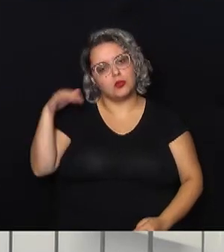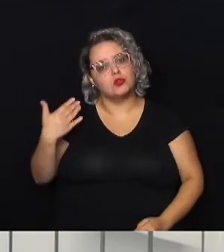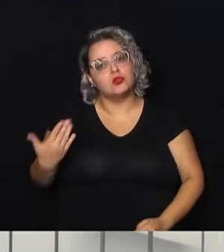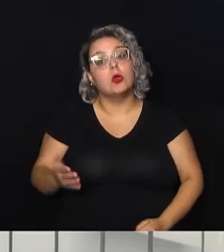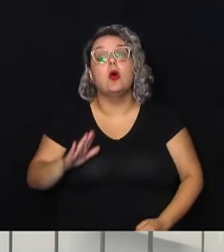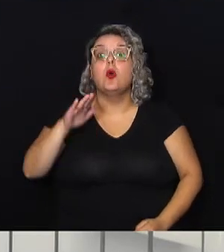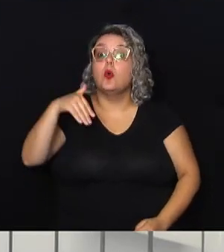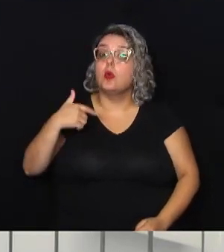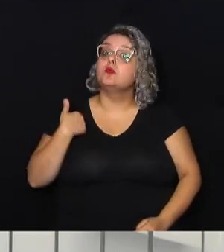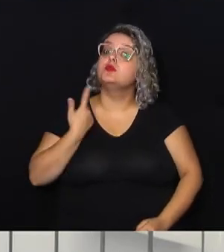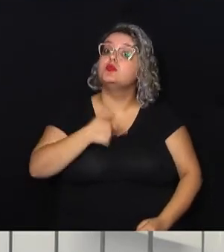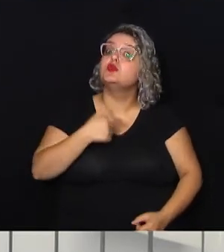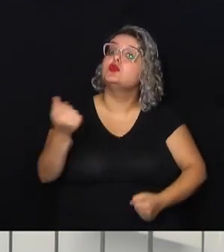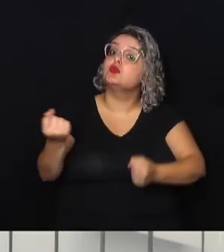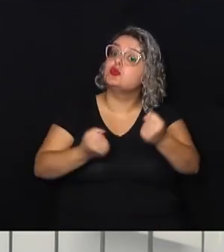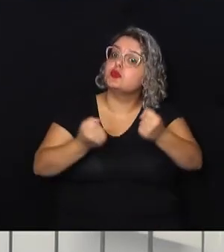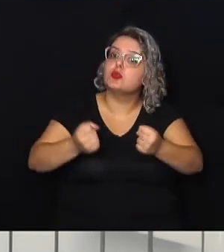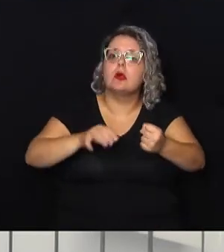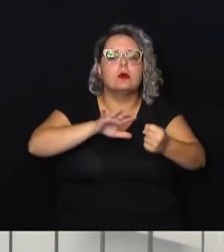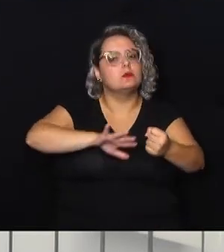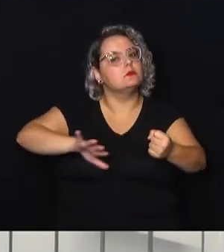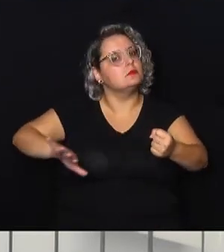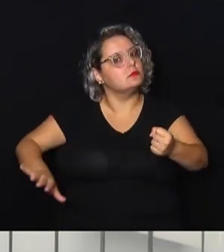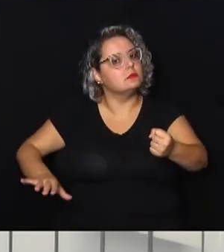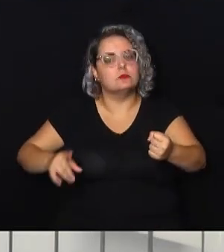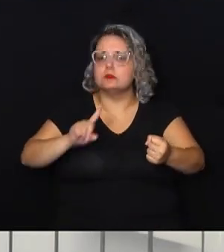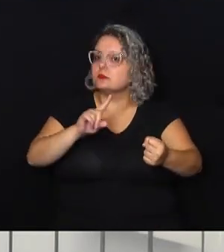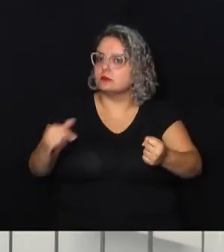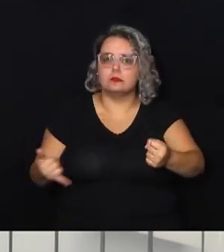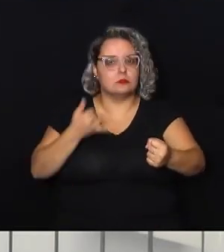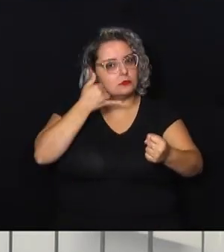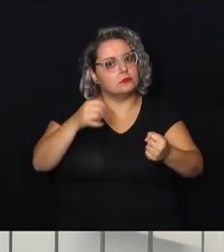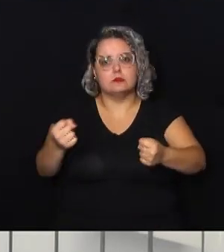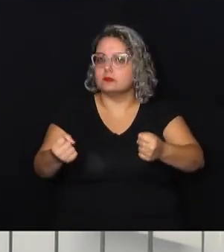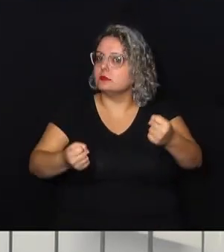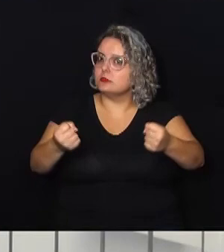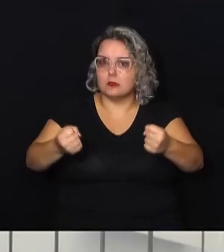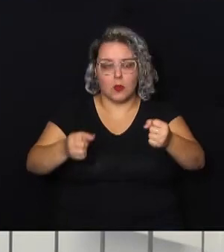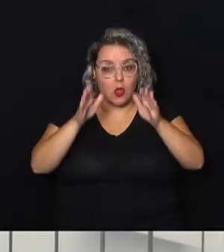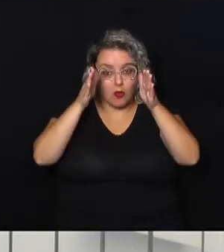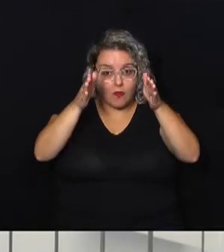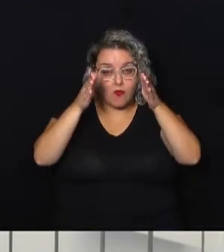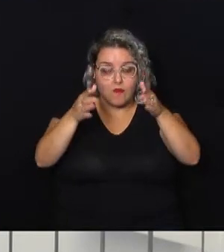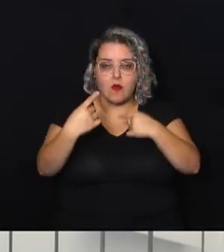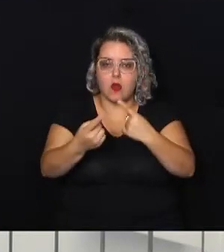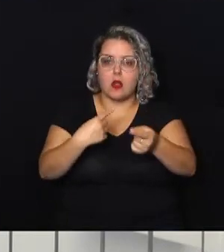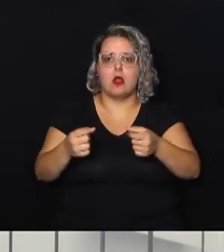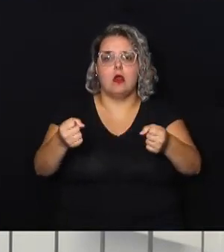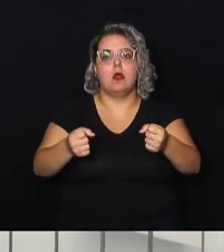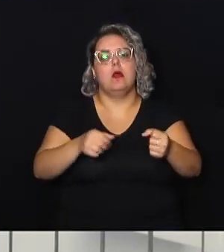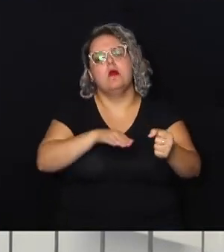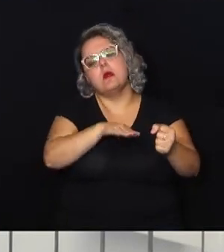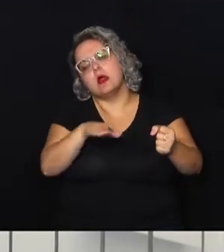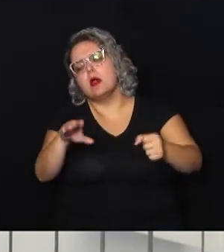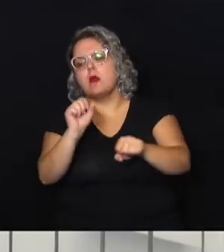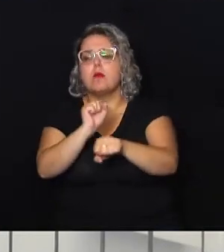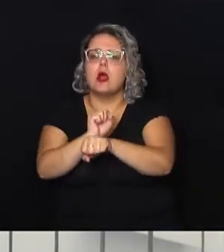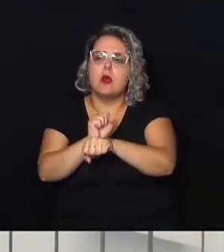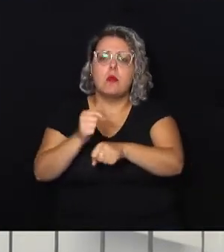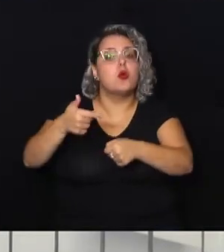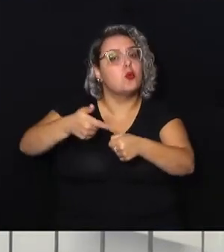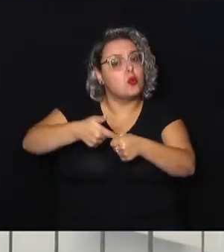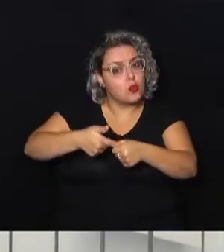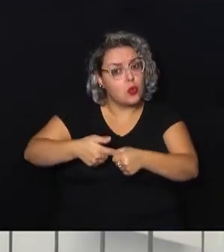quando nós estamos no trânsito, não é para pegar o celular enquanto está dirigindo, fazer uma parada, uma pausa em um posto de gasolina,